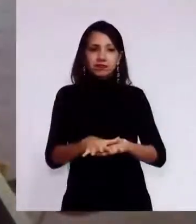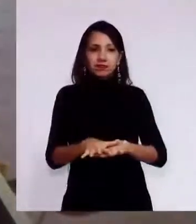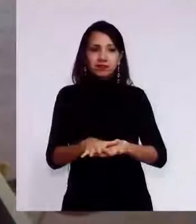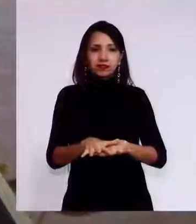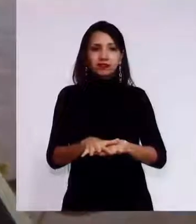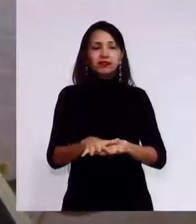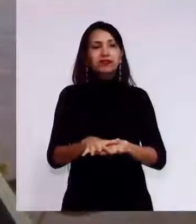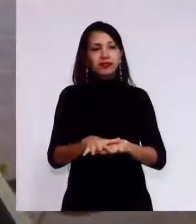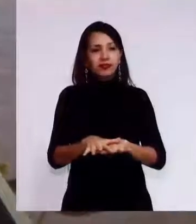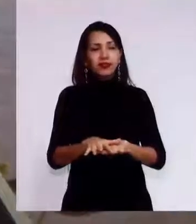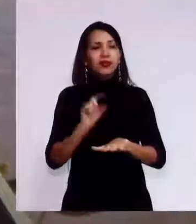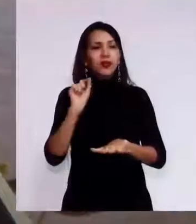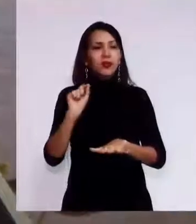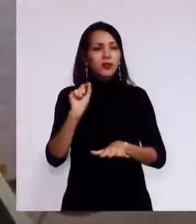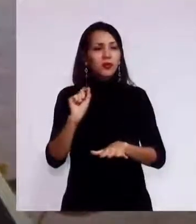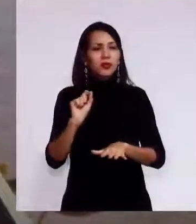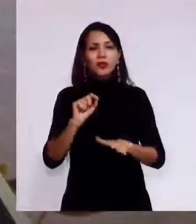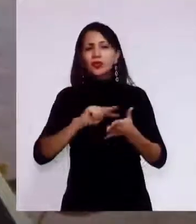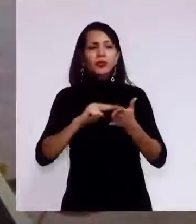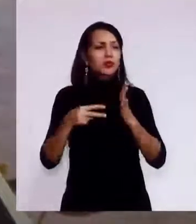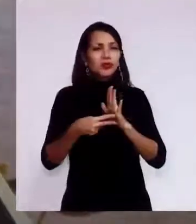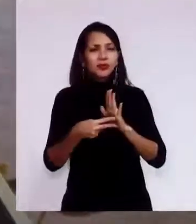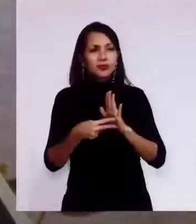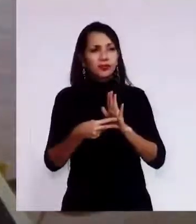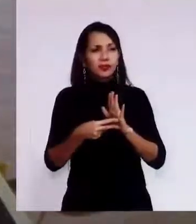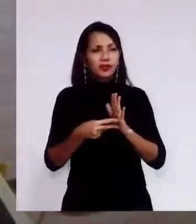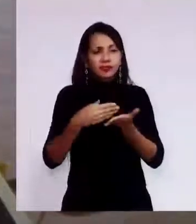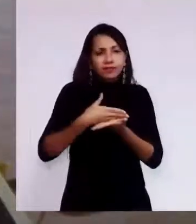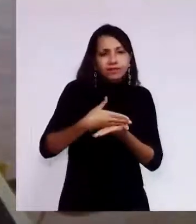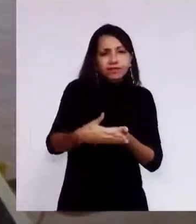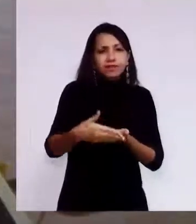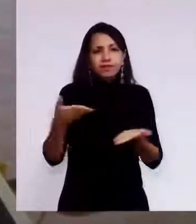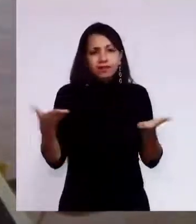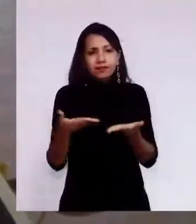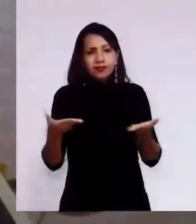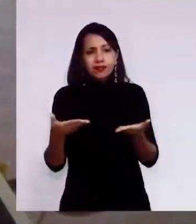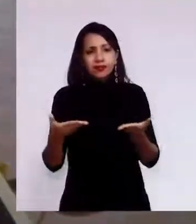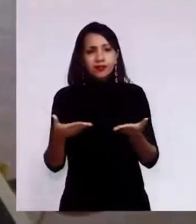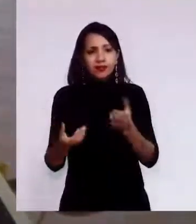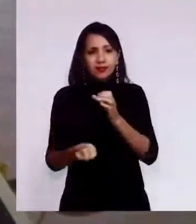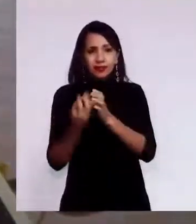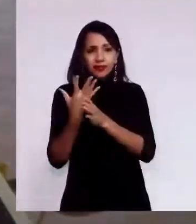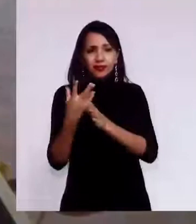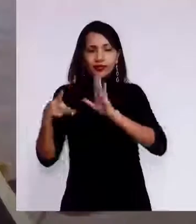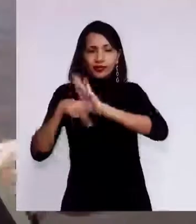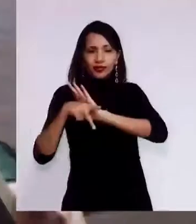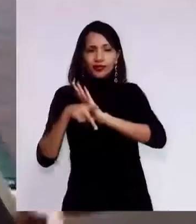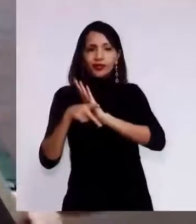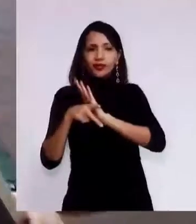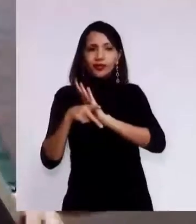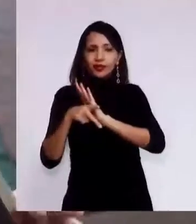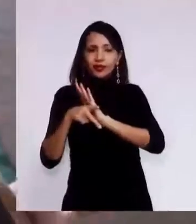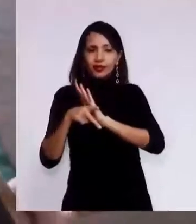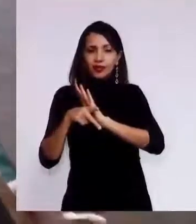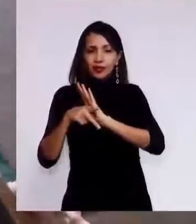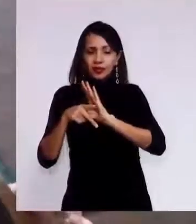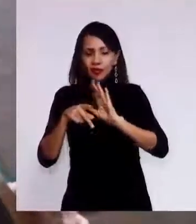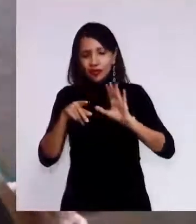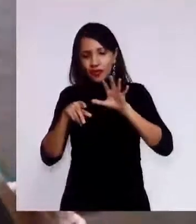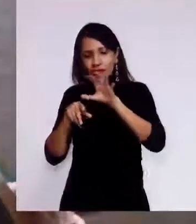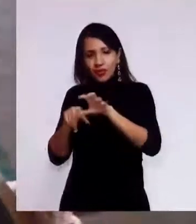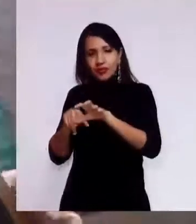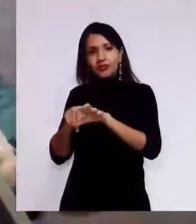inclusiva. Então, o que isso significa? A partir da onde surgiu essa preocupação?